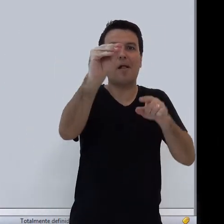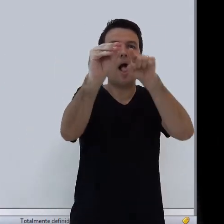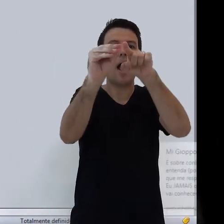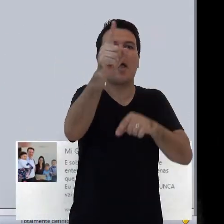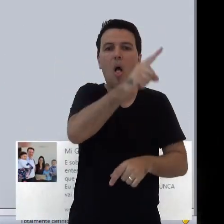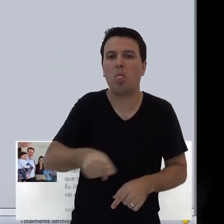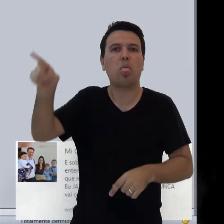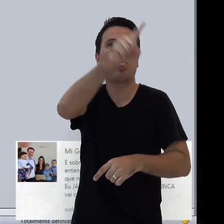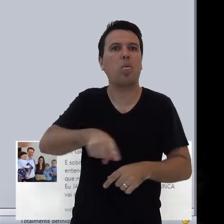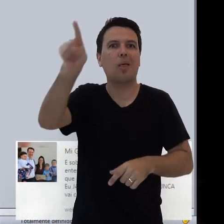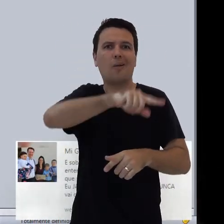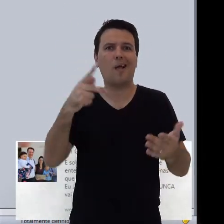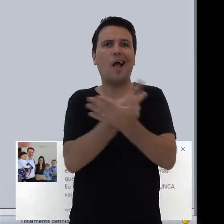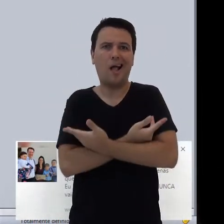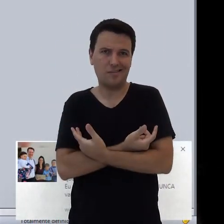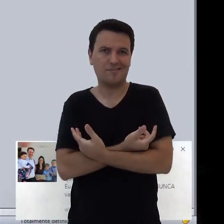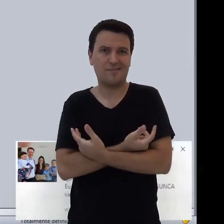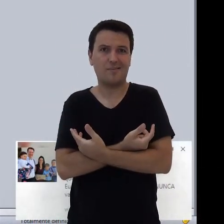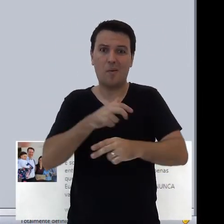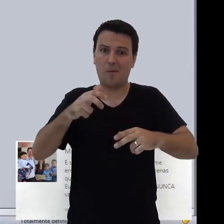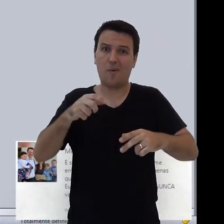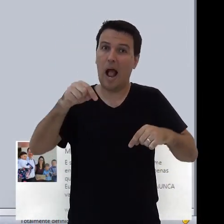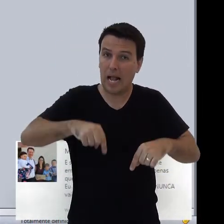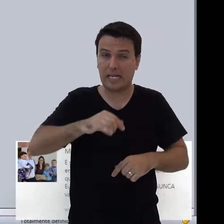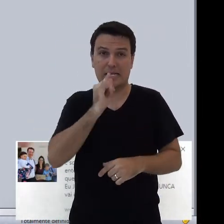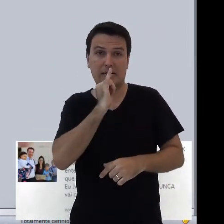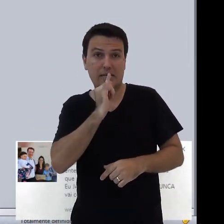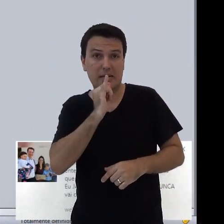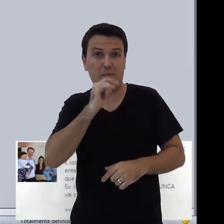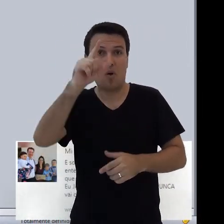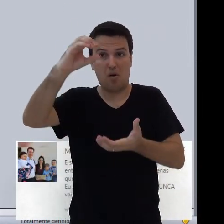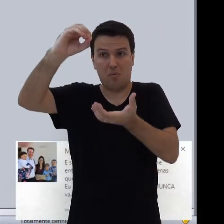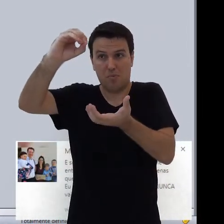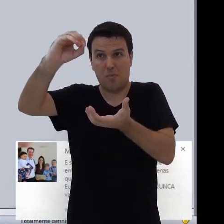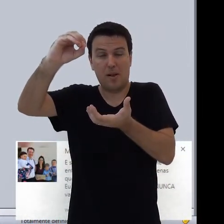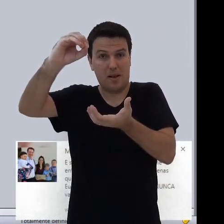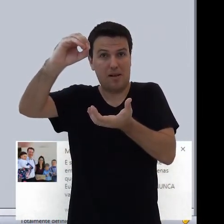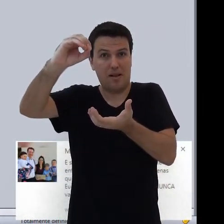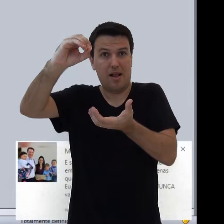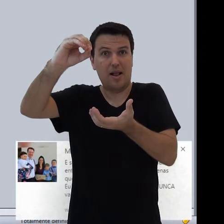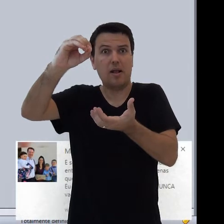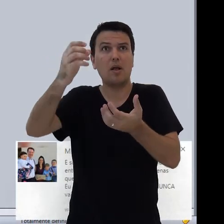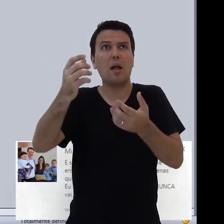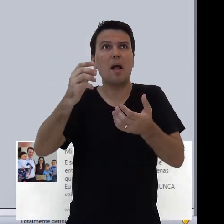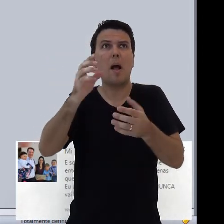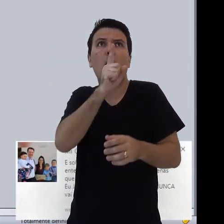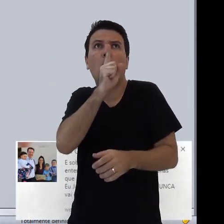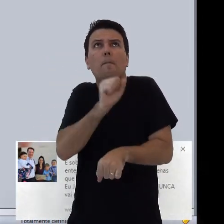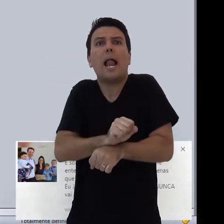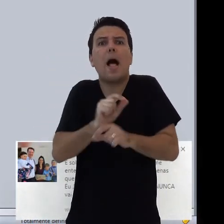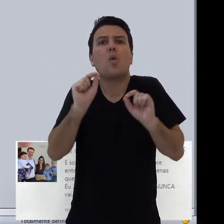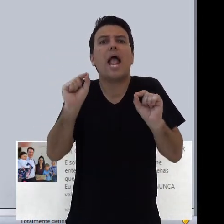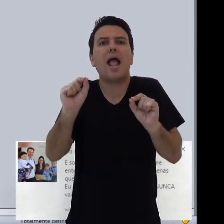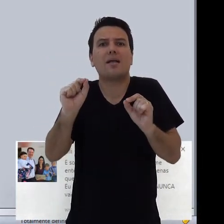escolha importante, né? No nosso exemplo, entre esfera e rampa, né? Qual que a gente vai querer